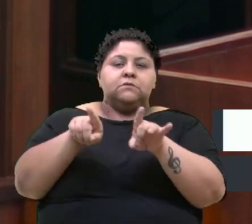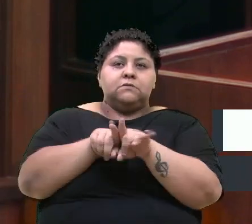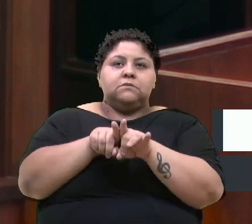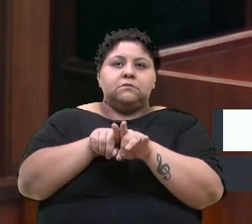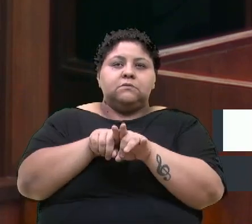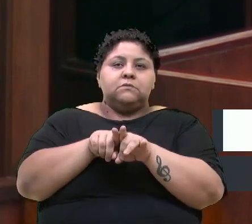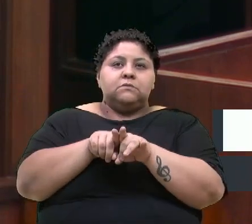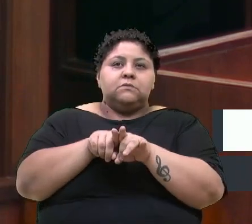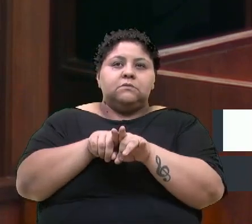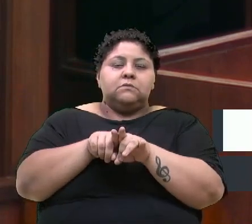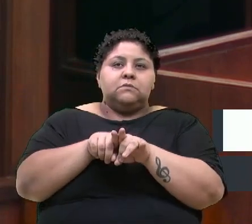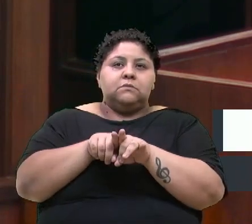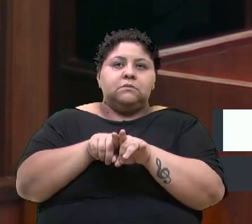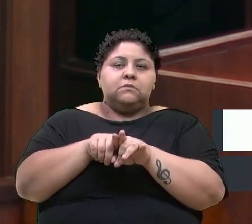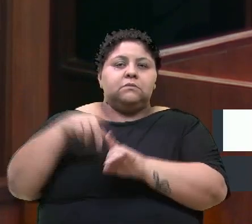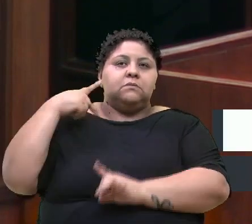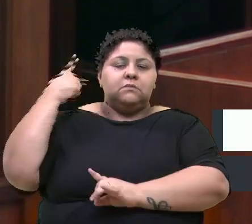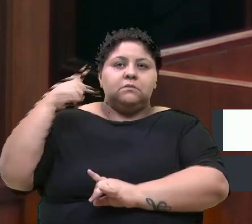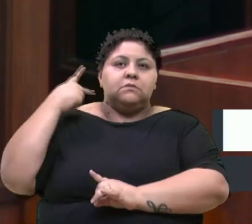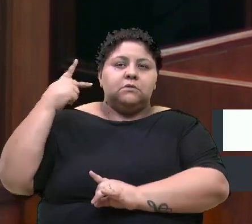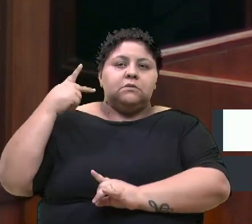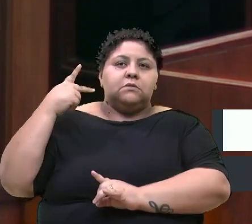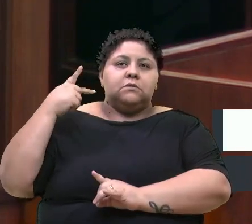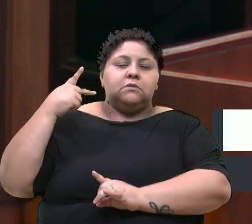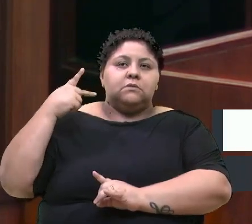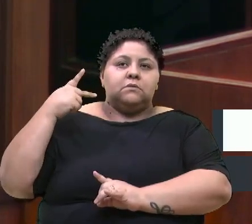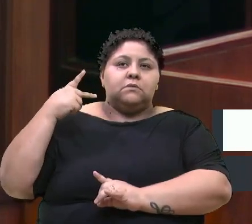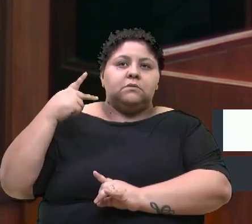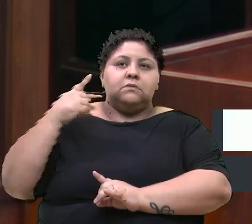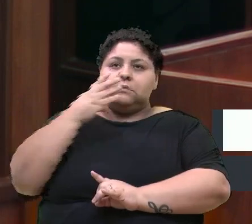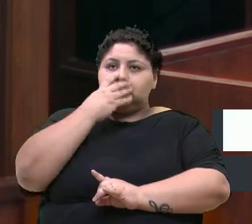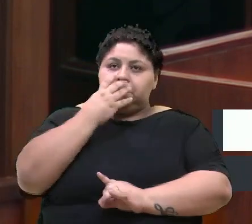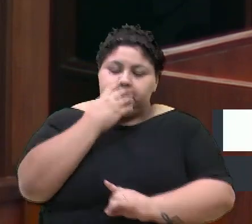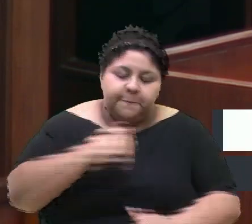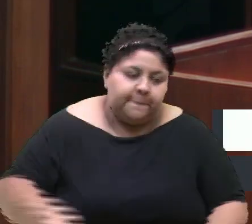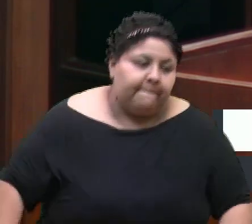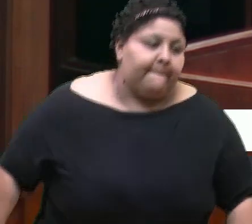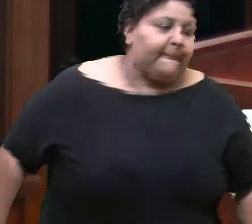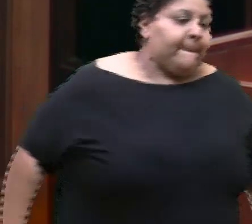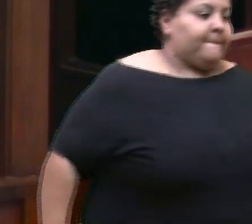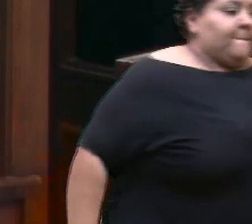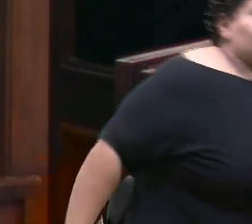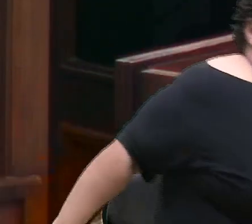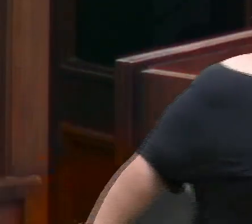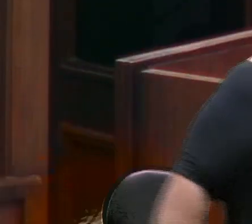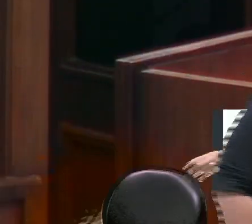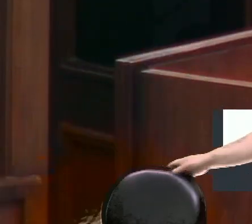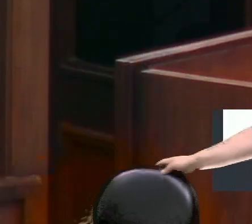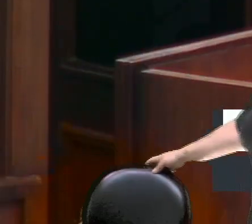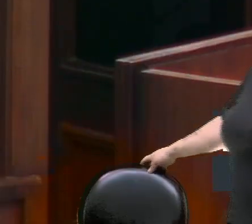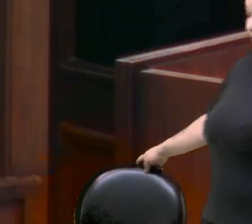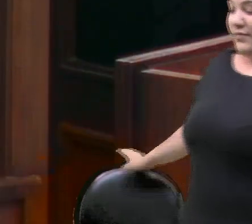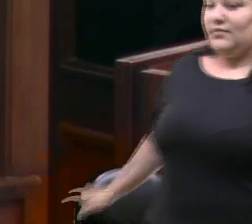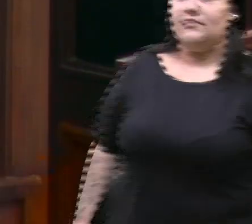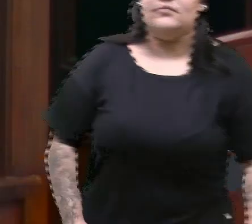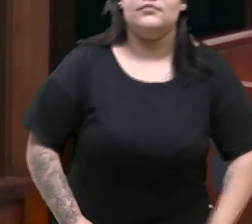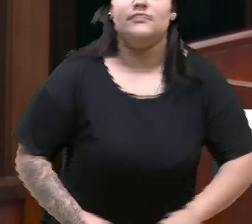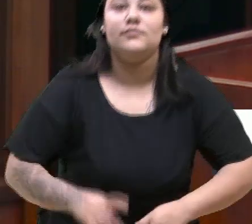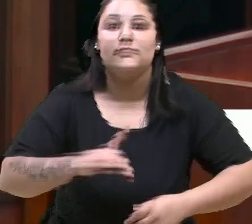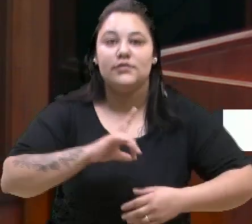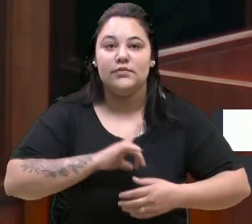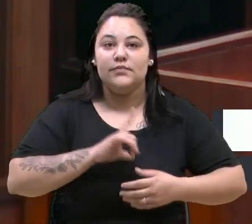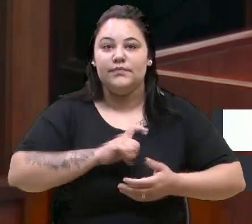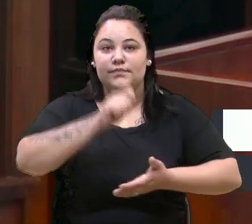temos aí do vereador Camilles, também temos com a assinatura da amiga Gladys,